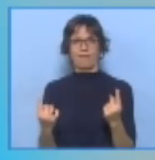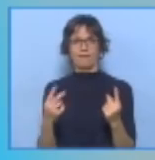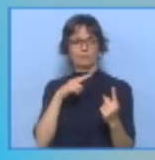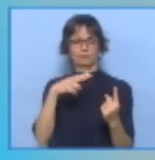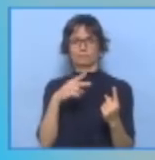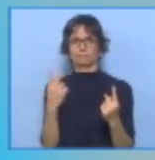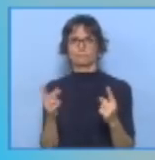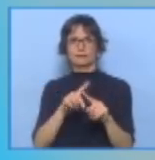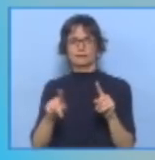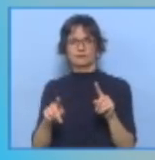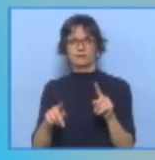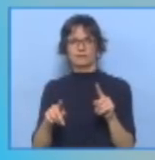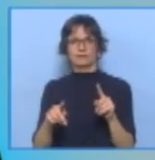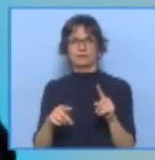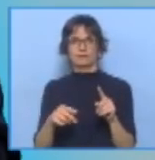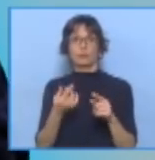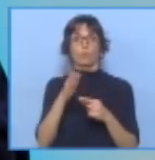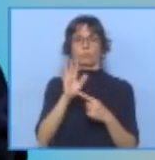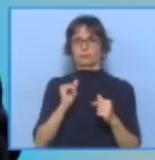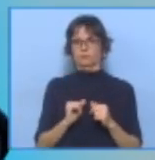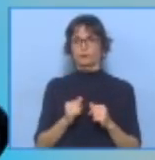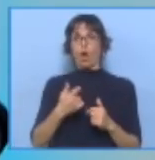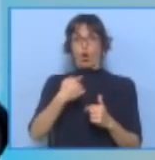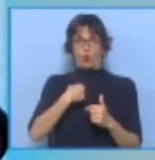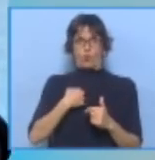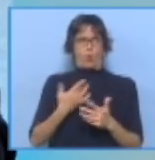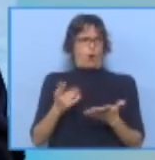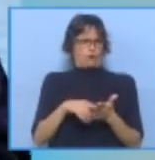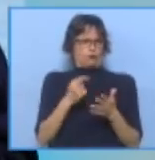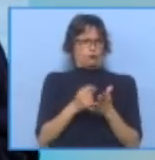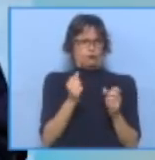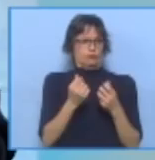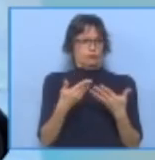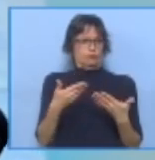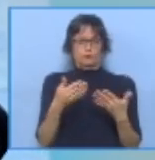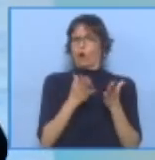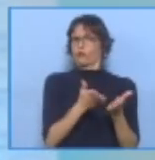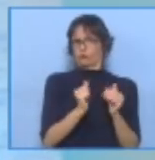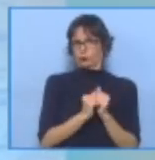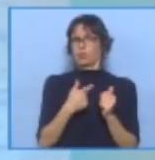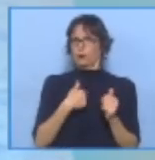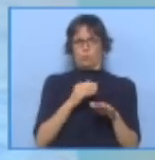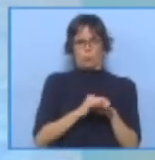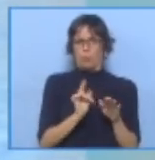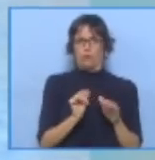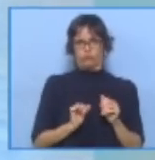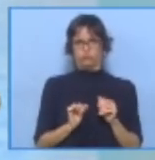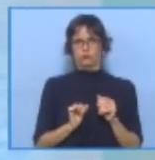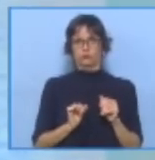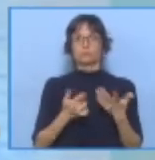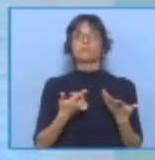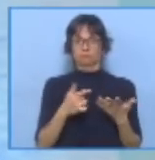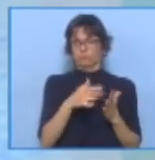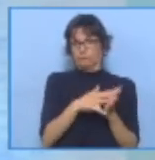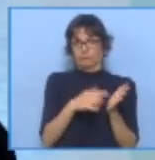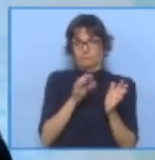religiosidade. Eu sempre fui, eu nunca cometi, eu sempre cumpri tudo à letra. É como a parábola do fariseu